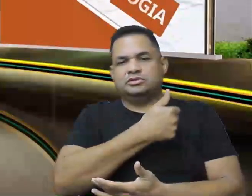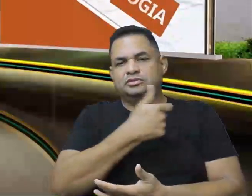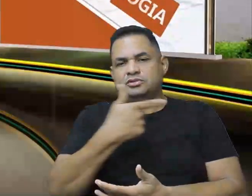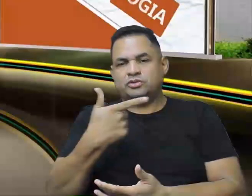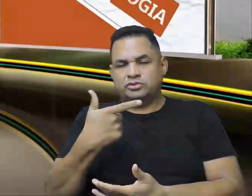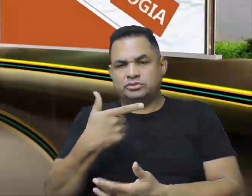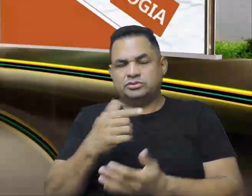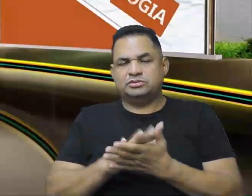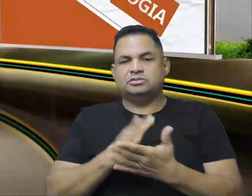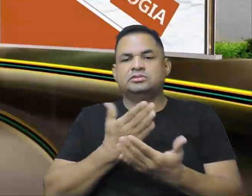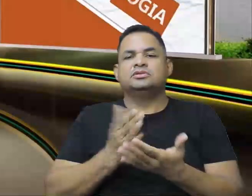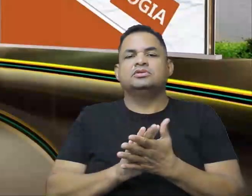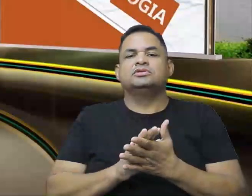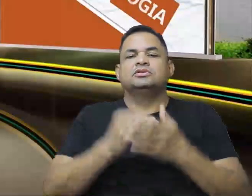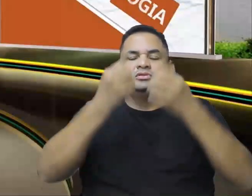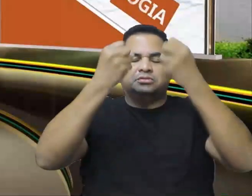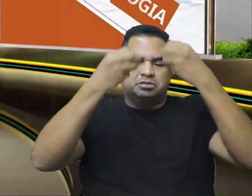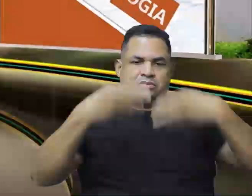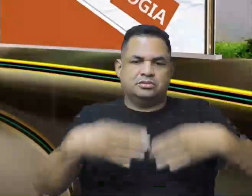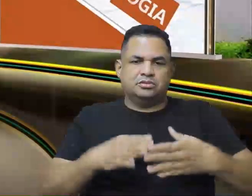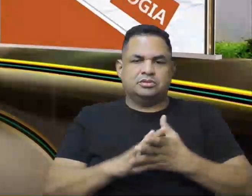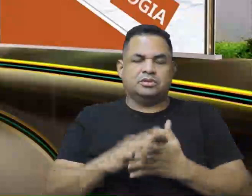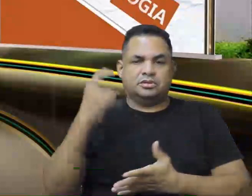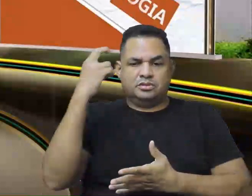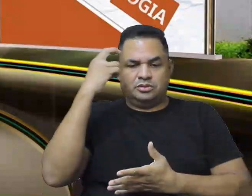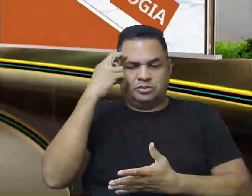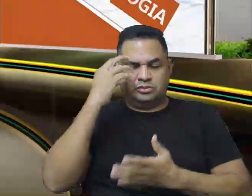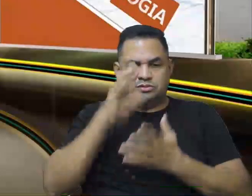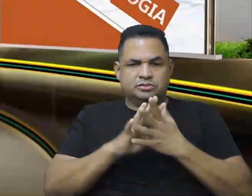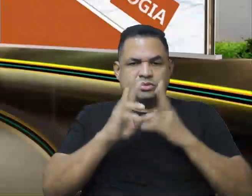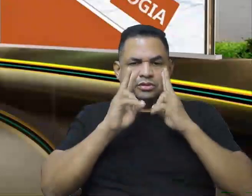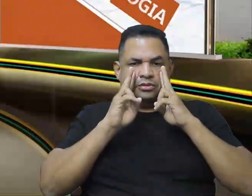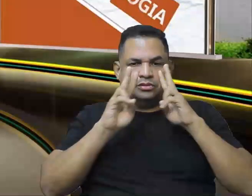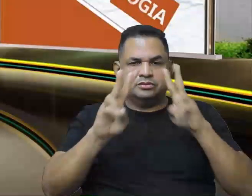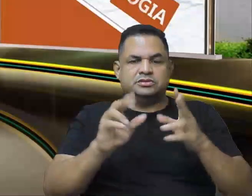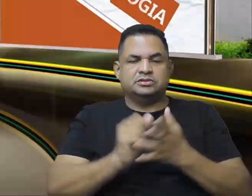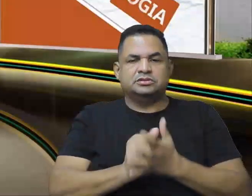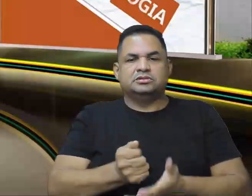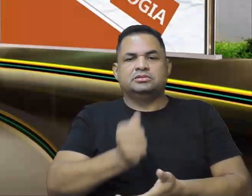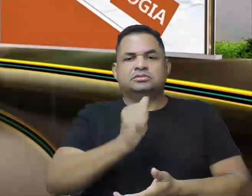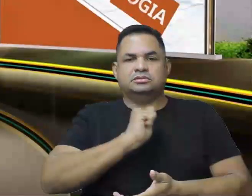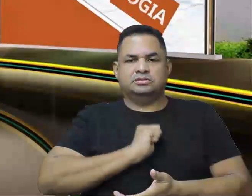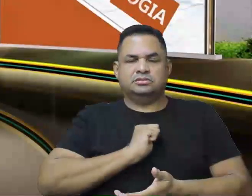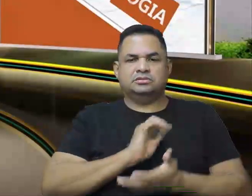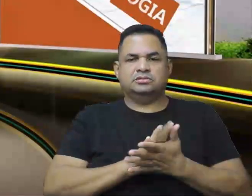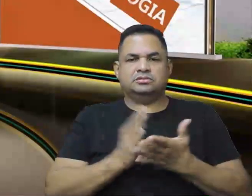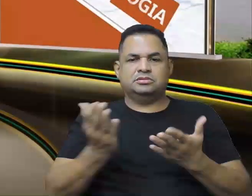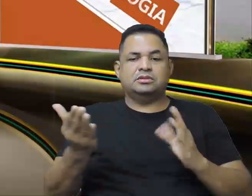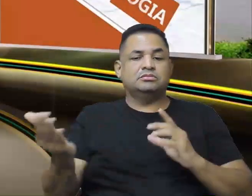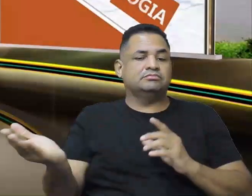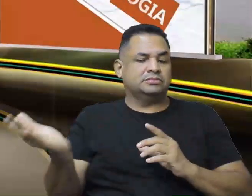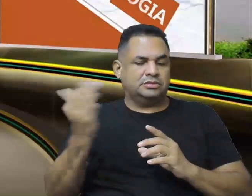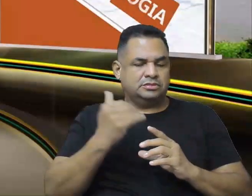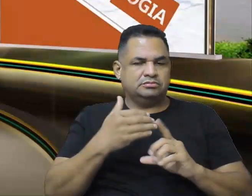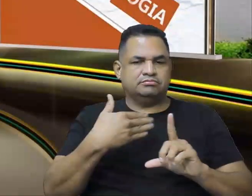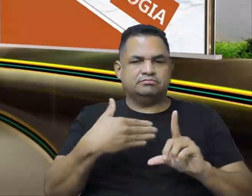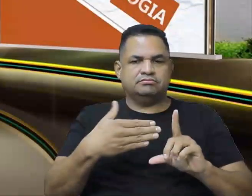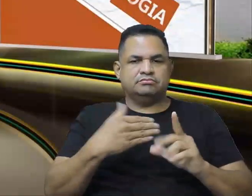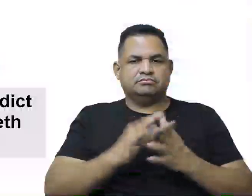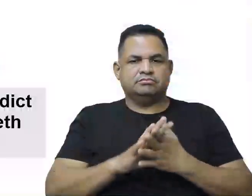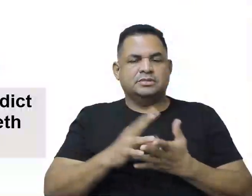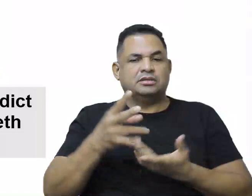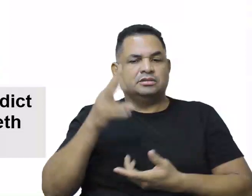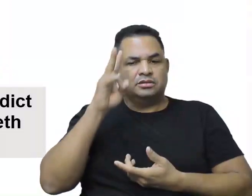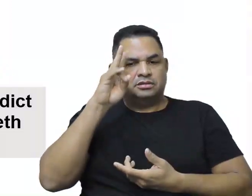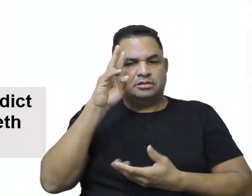12 né onde a gente trabalhou cultura na visão antropológica né Vamos ao quadro vamos dar uma